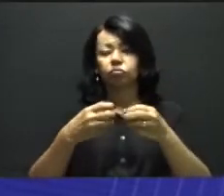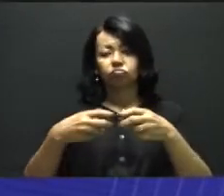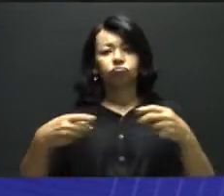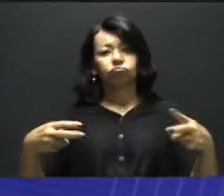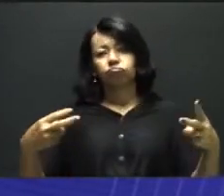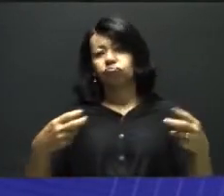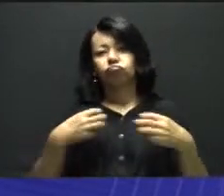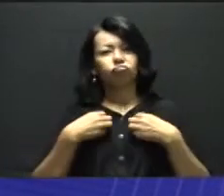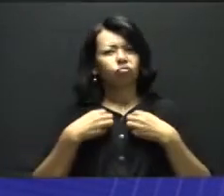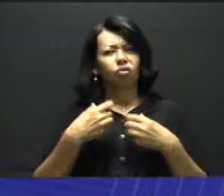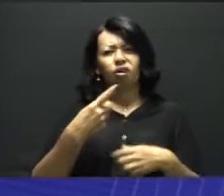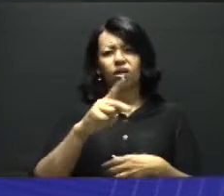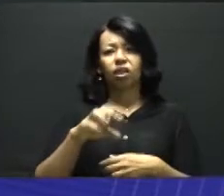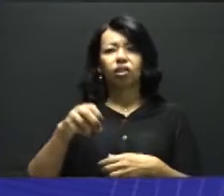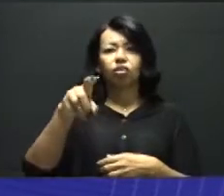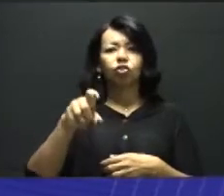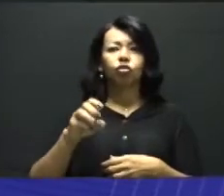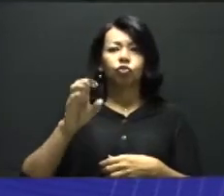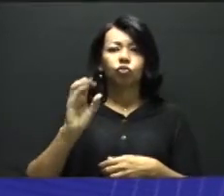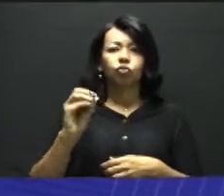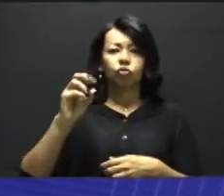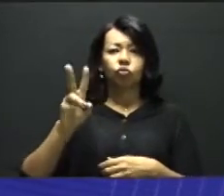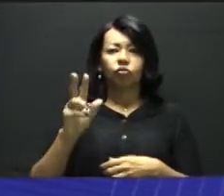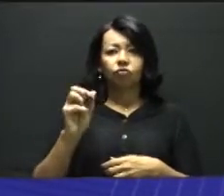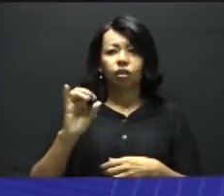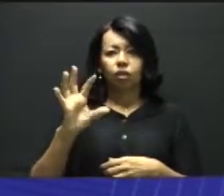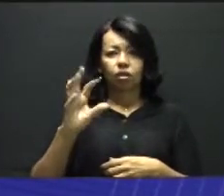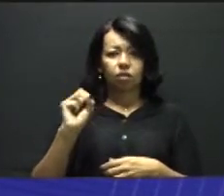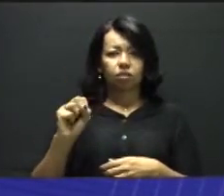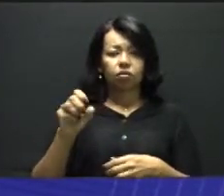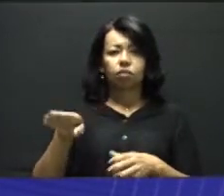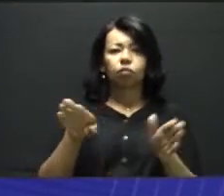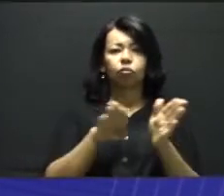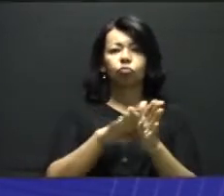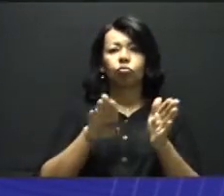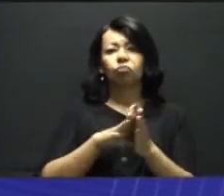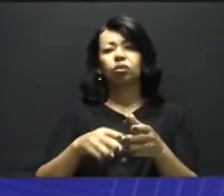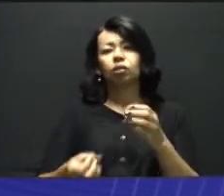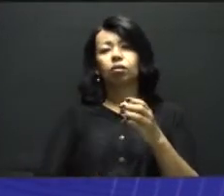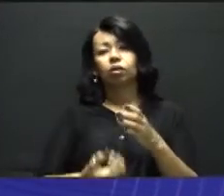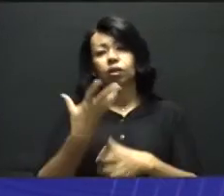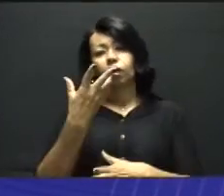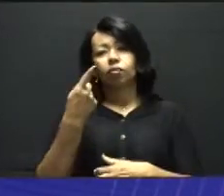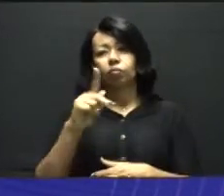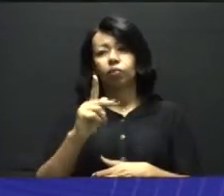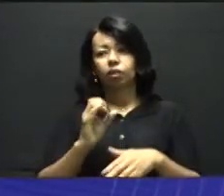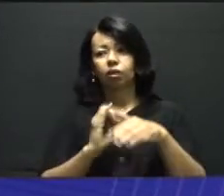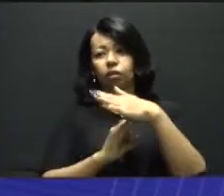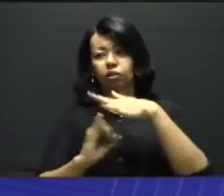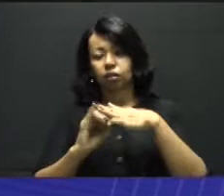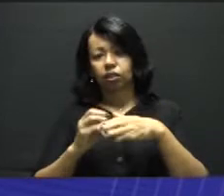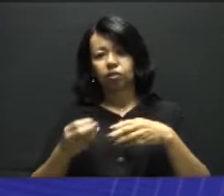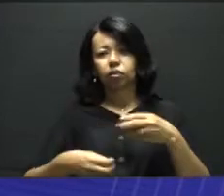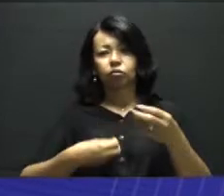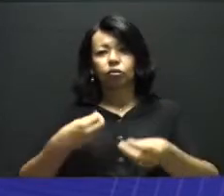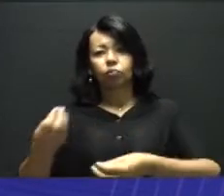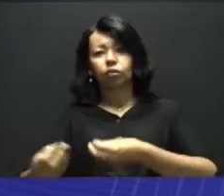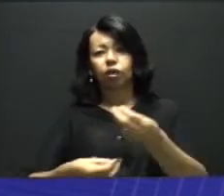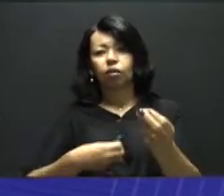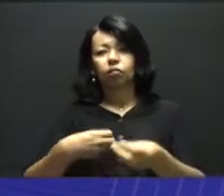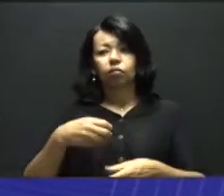além disso todo o material produzido pela entidade são distribuídos embasá